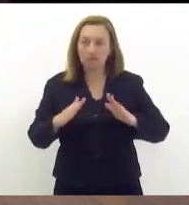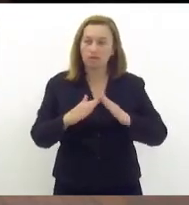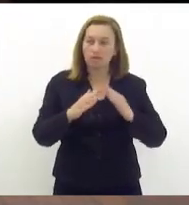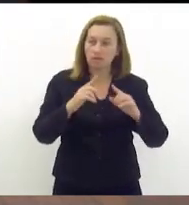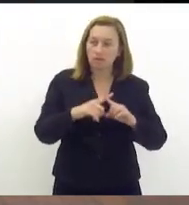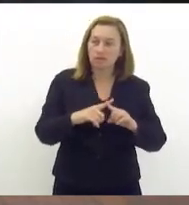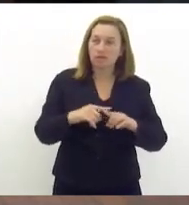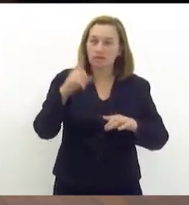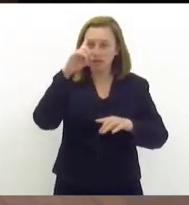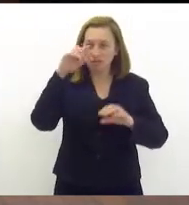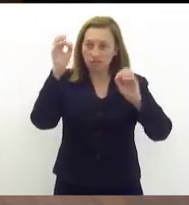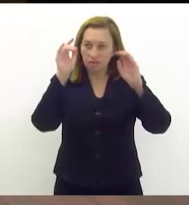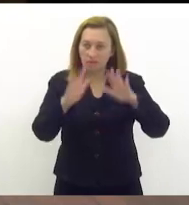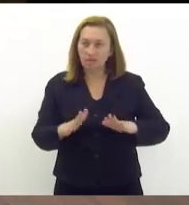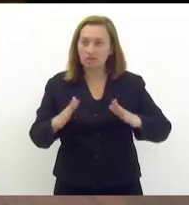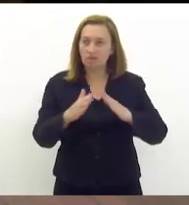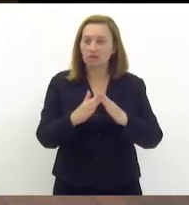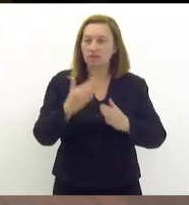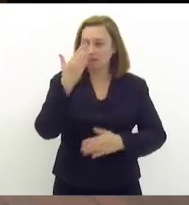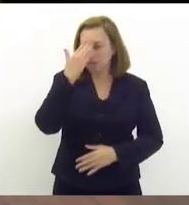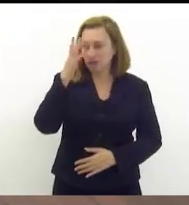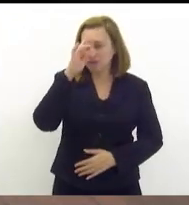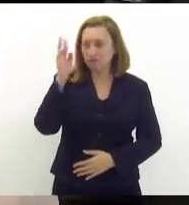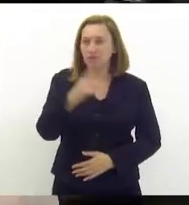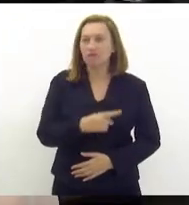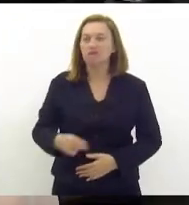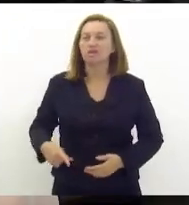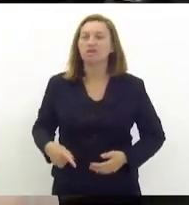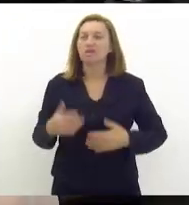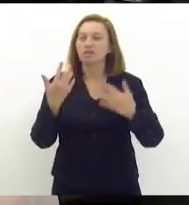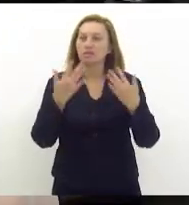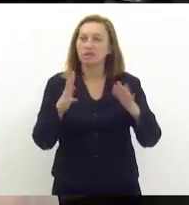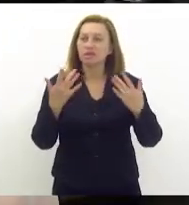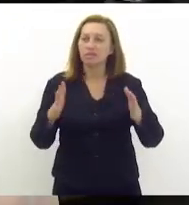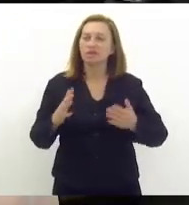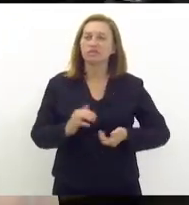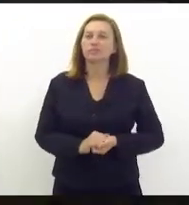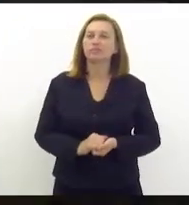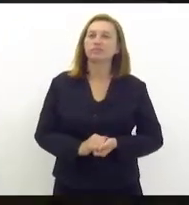igrejas que Deus abençoe essa casa obrigado senhor presidente Parabéns